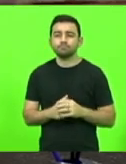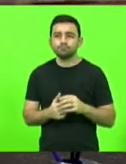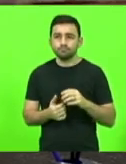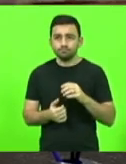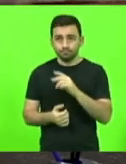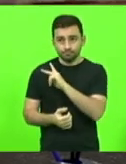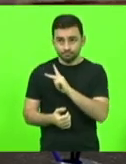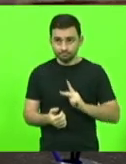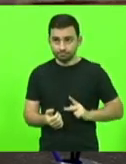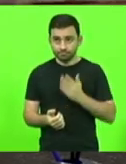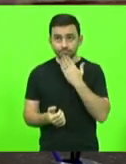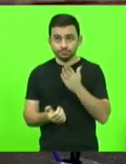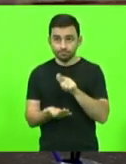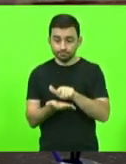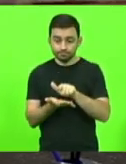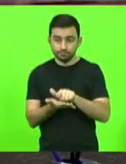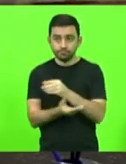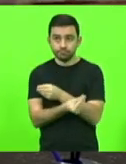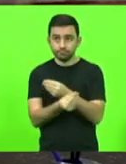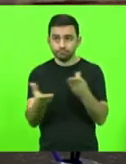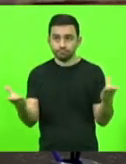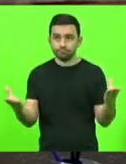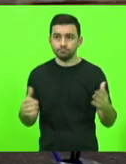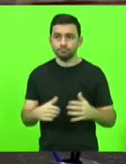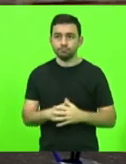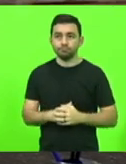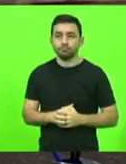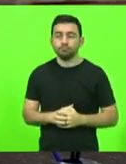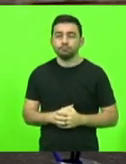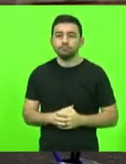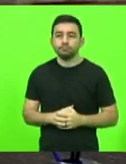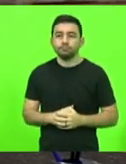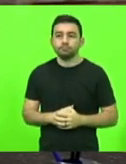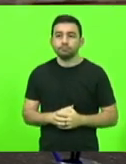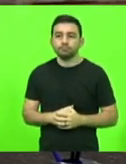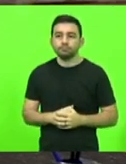o senhor presidente solicitou que se procedesse à distribuição.